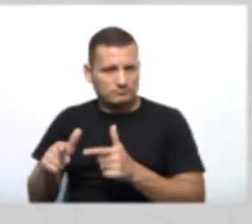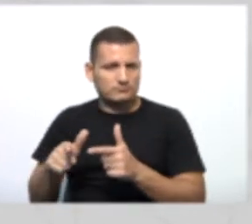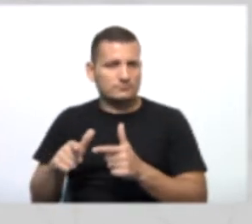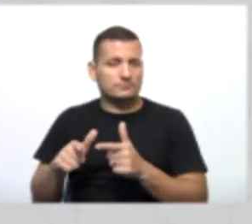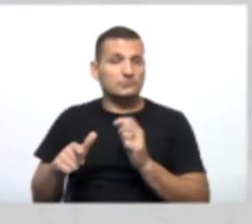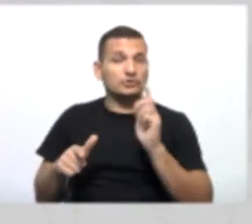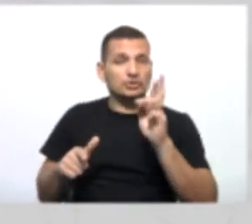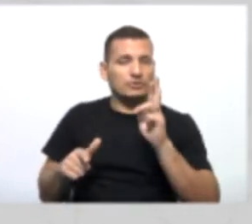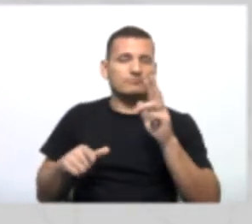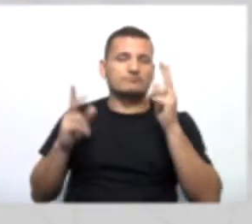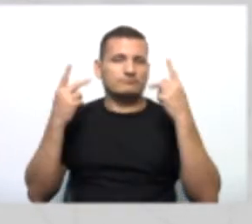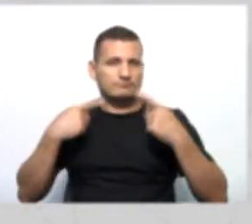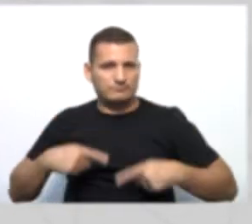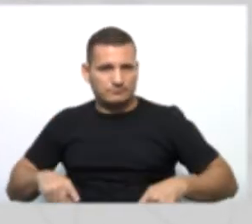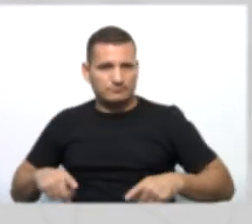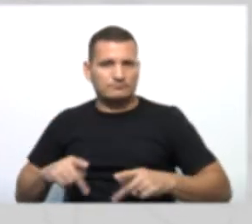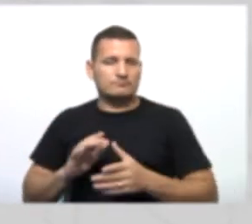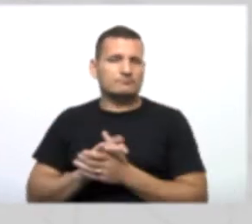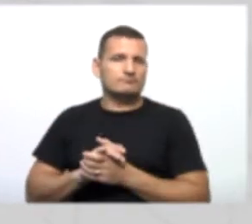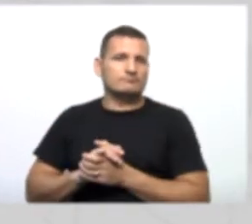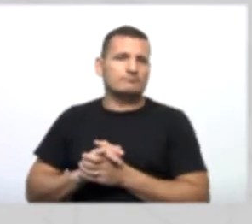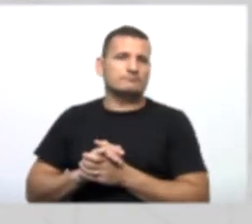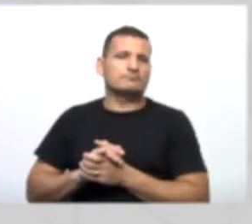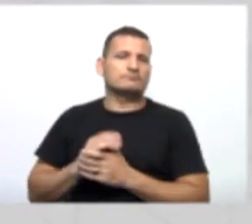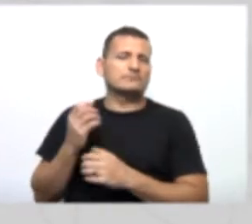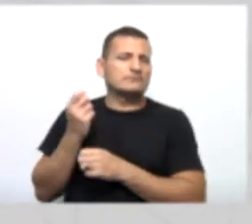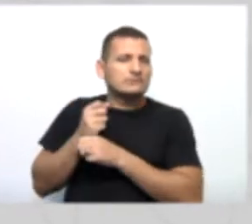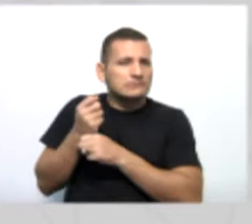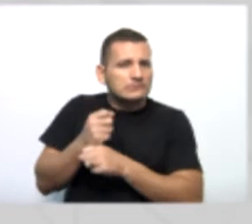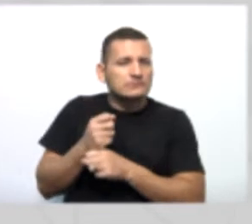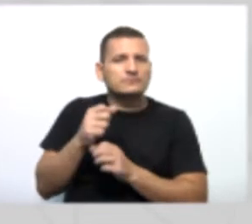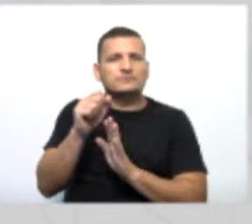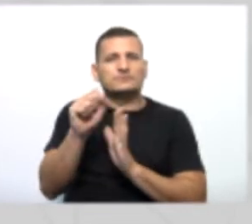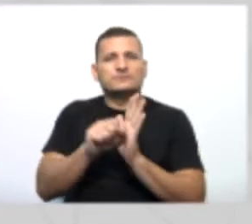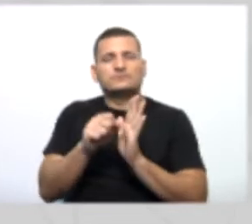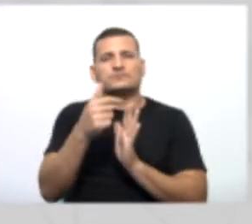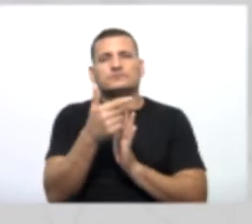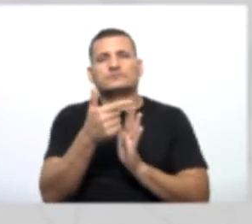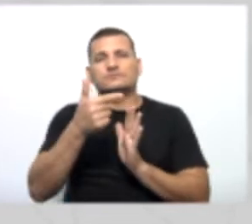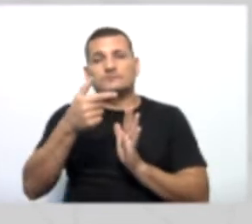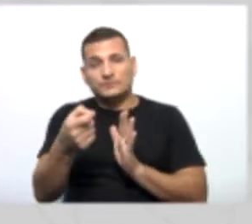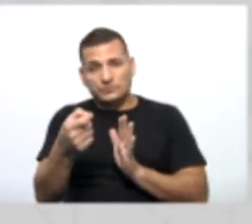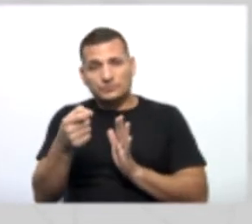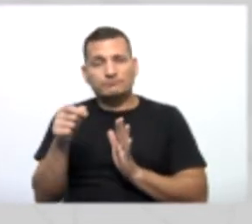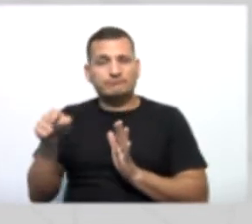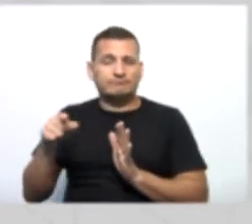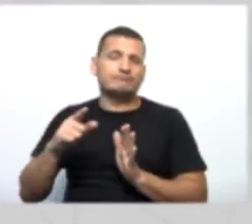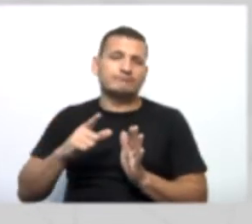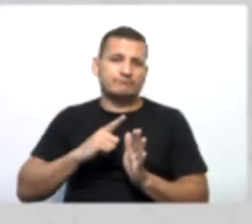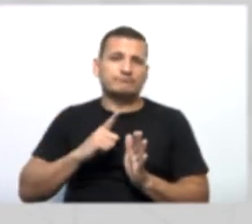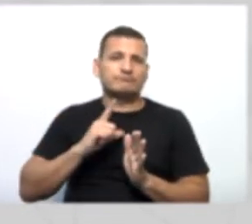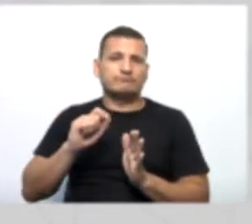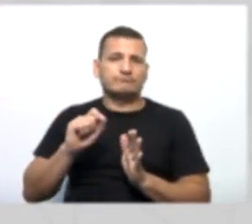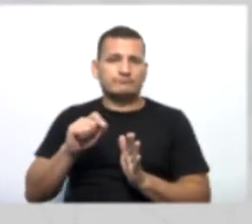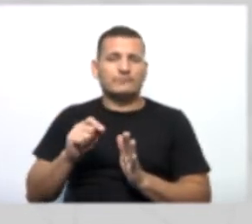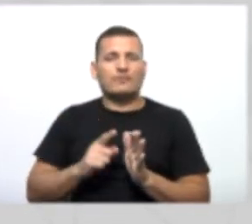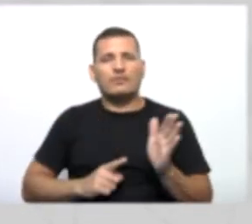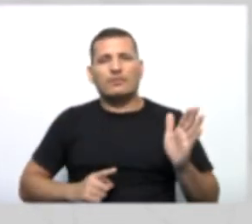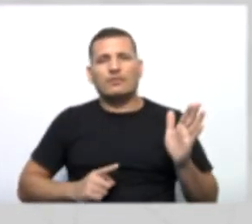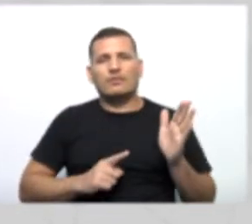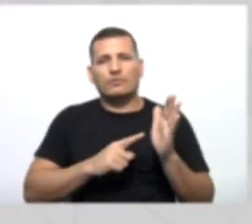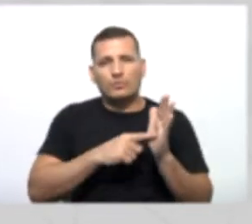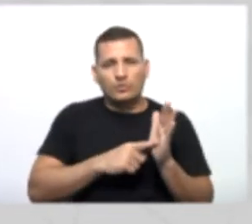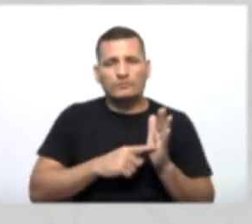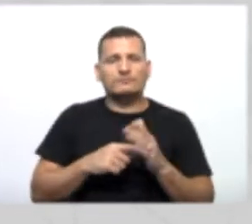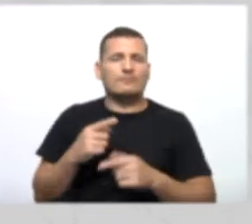ser humano. As últimas décadas do século XX foram particularmente ricas em denúncias e